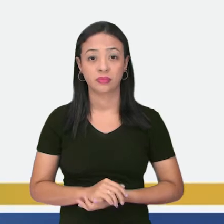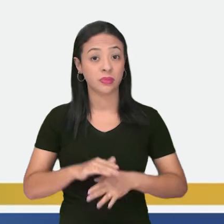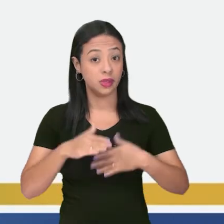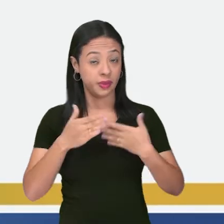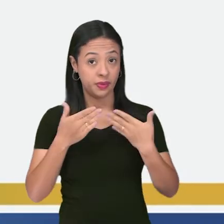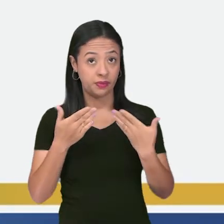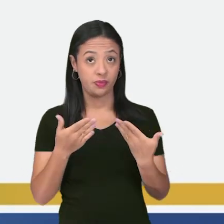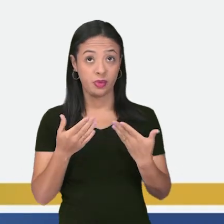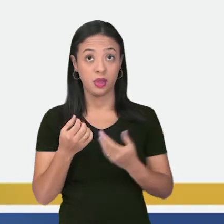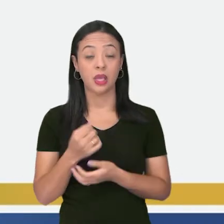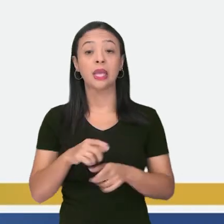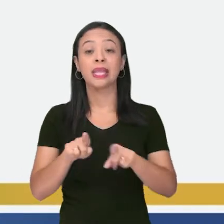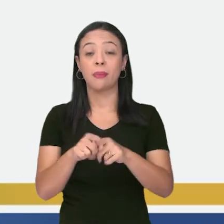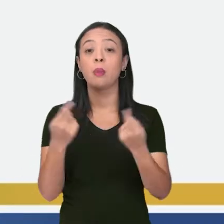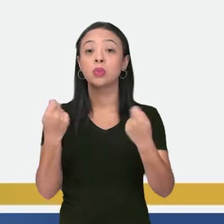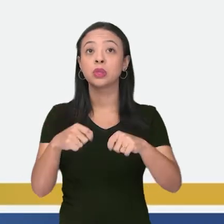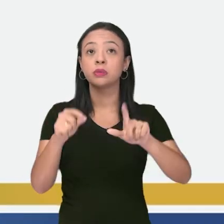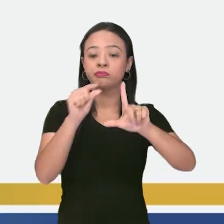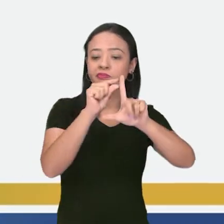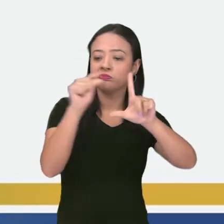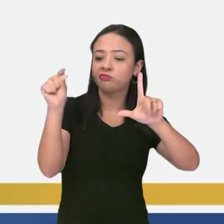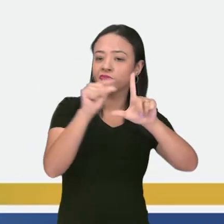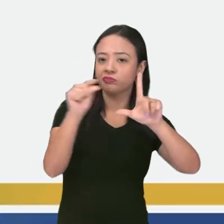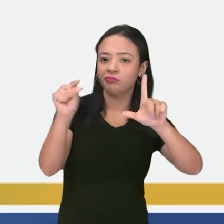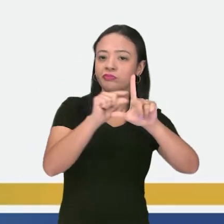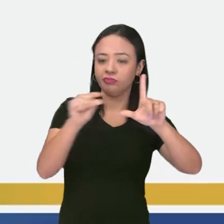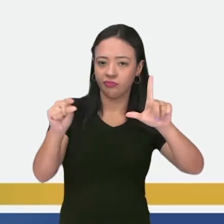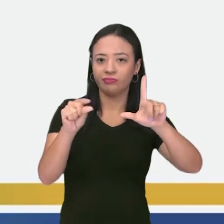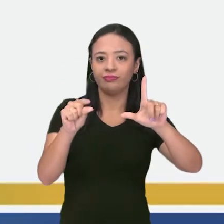E quando ele é na linha